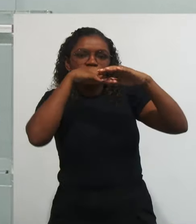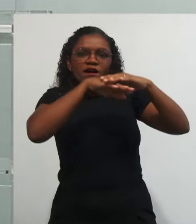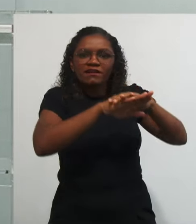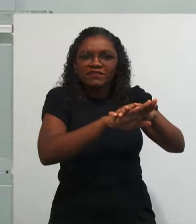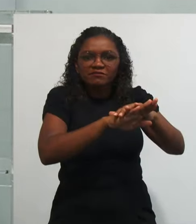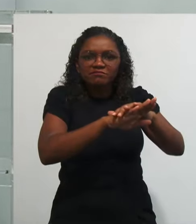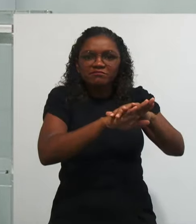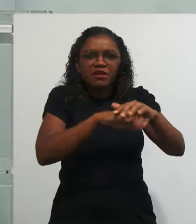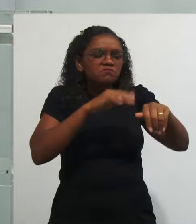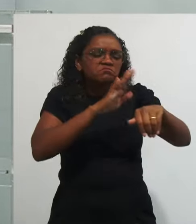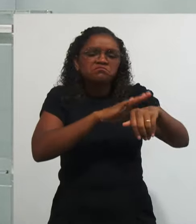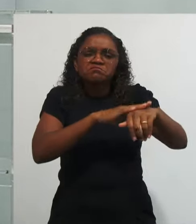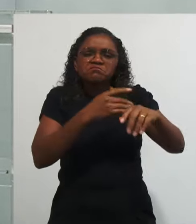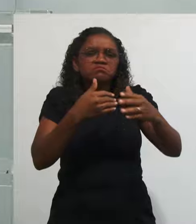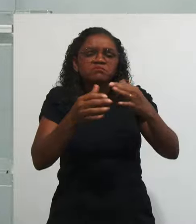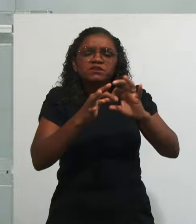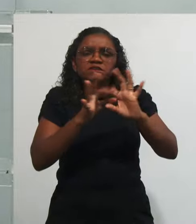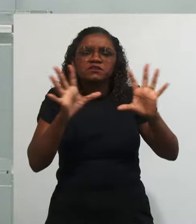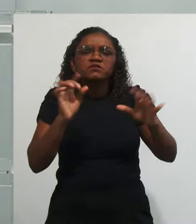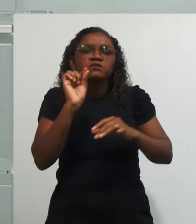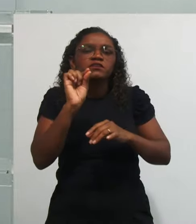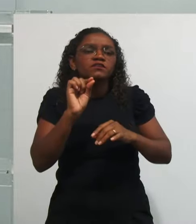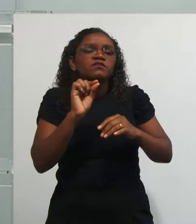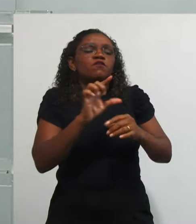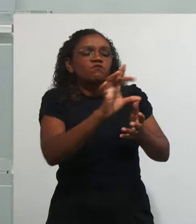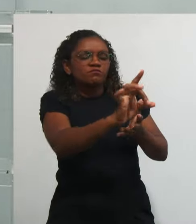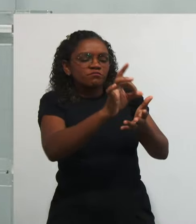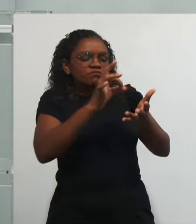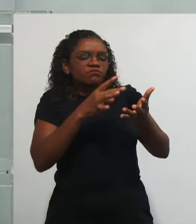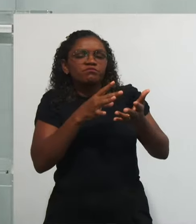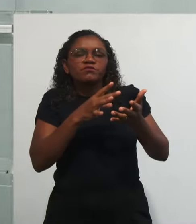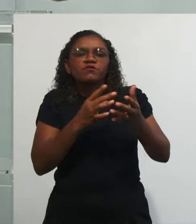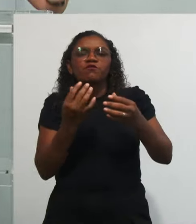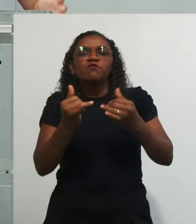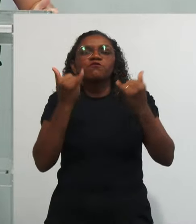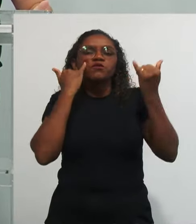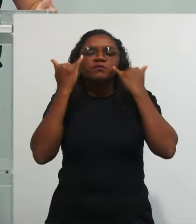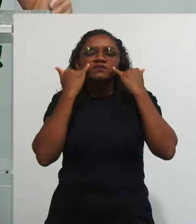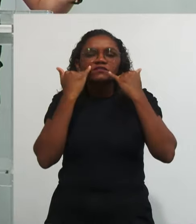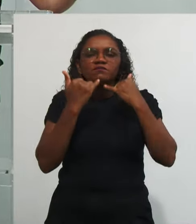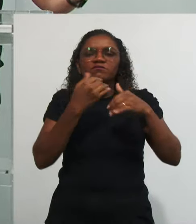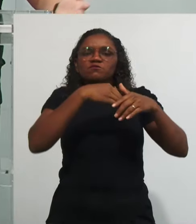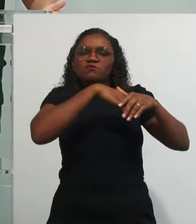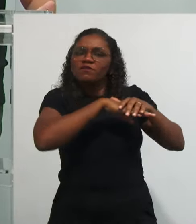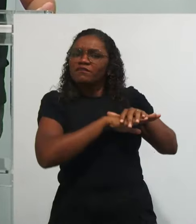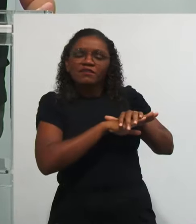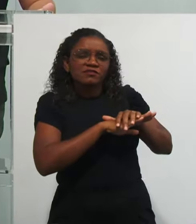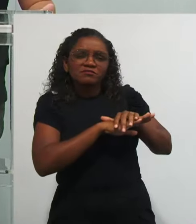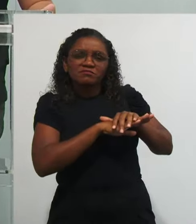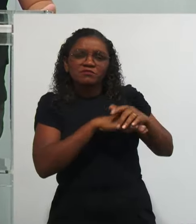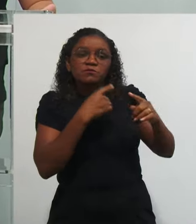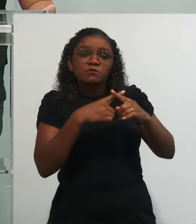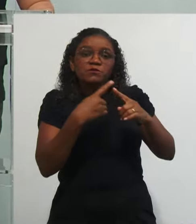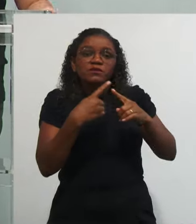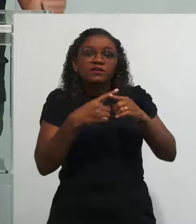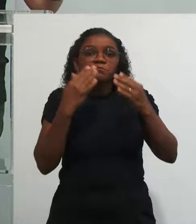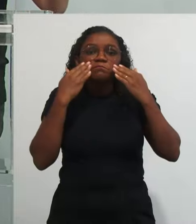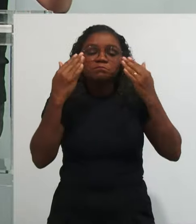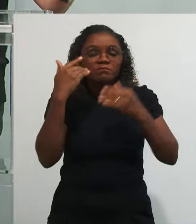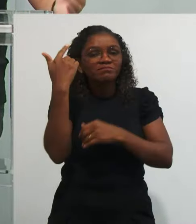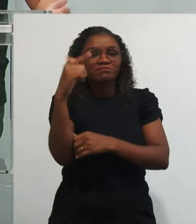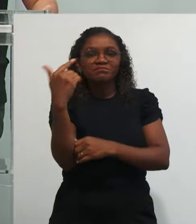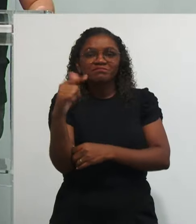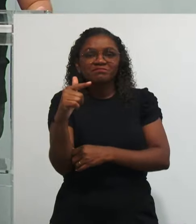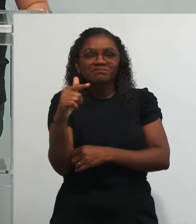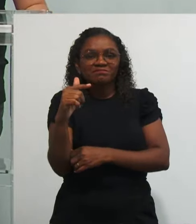resgatar aí essa informação que tá guardada ali para que a essa informação não possa ser vazada né